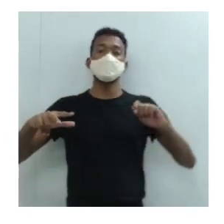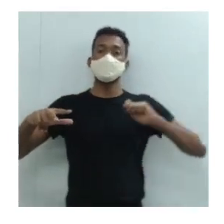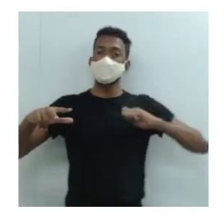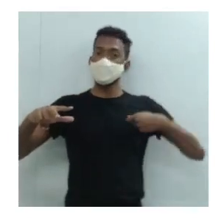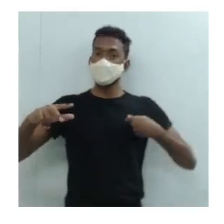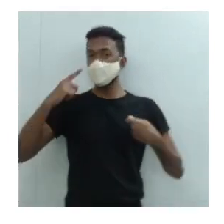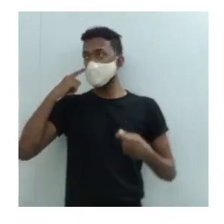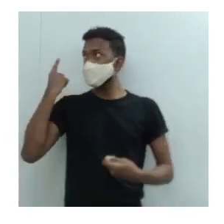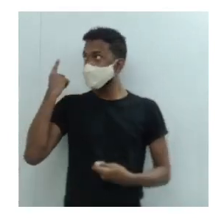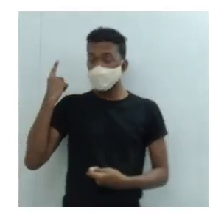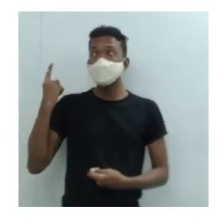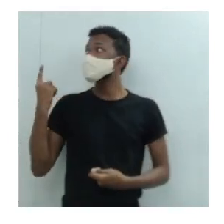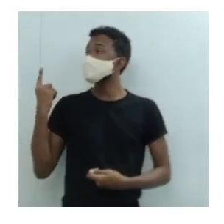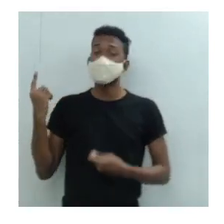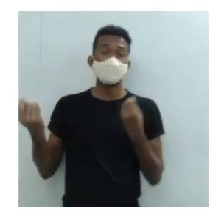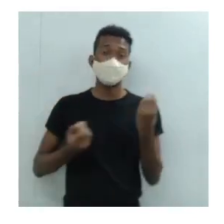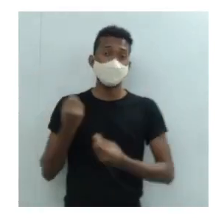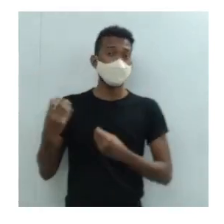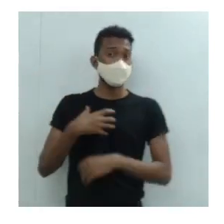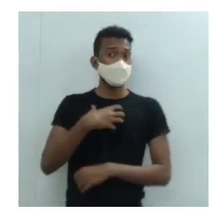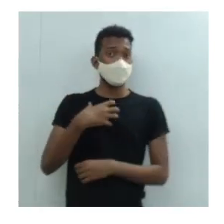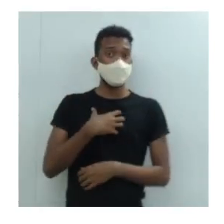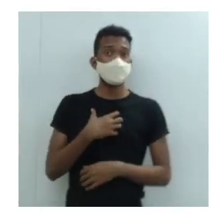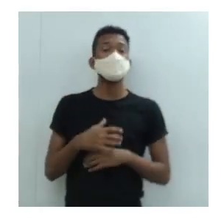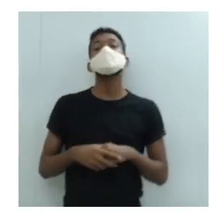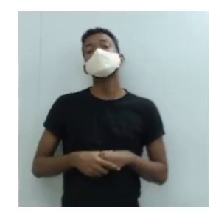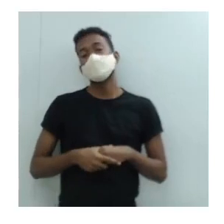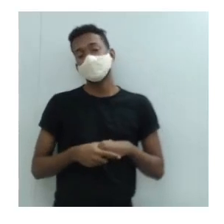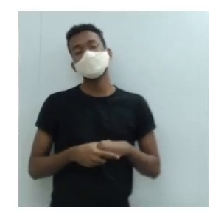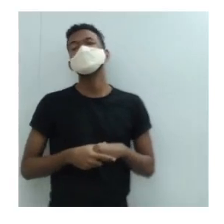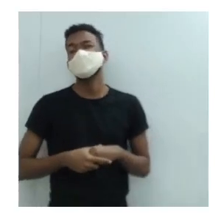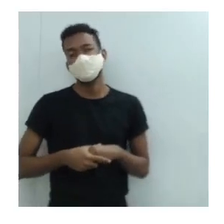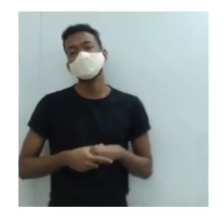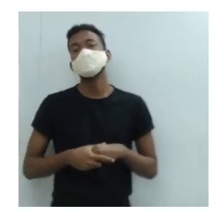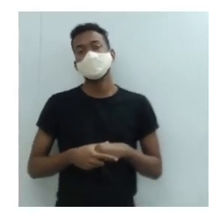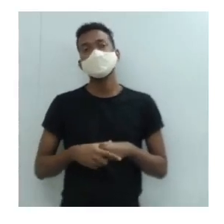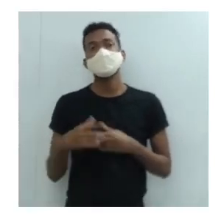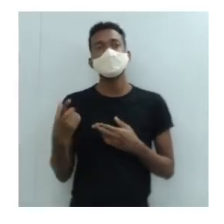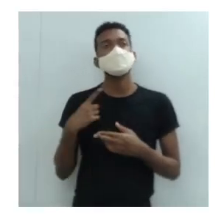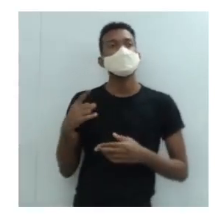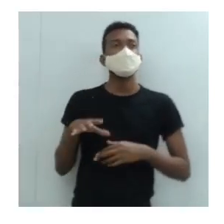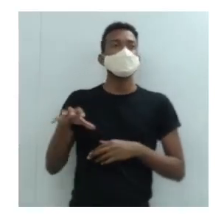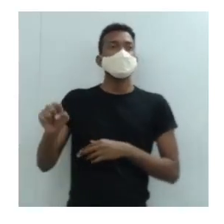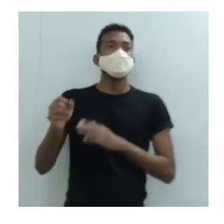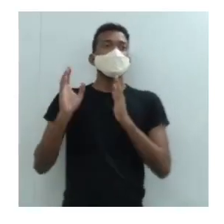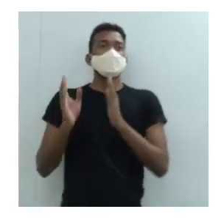Formação de Portugal e Espanha. Então vem aí a reconquista.